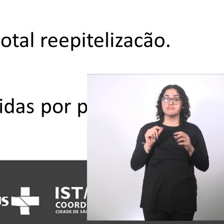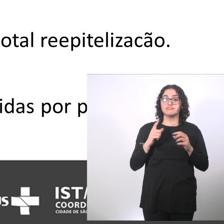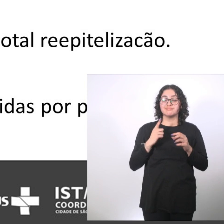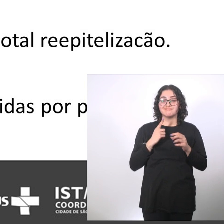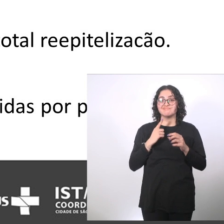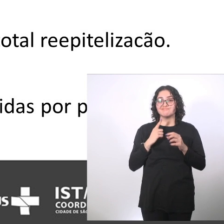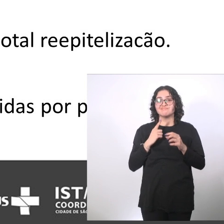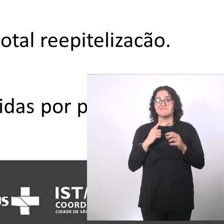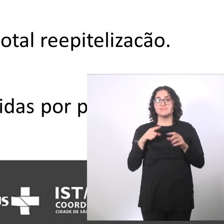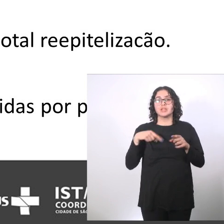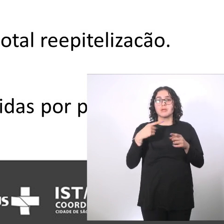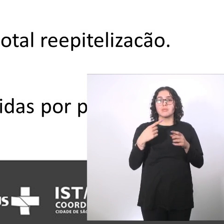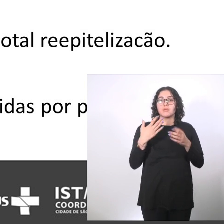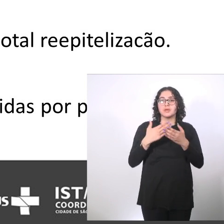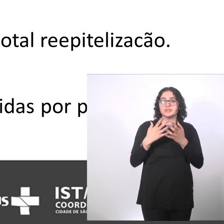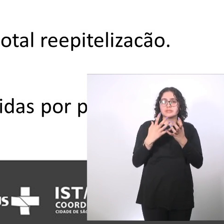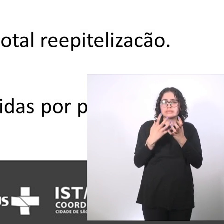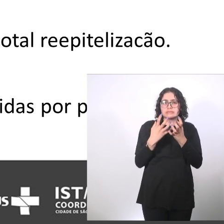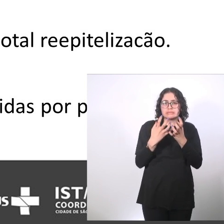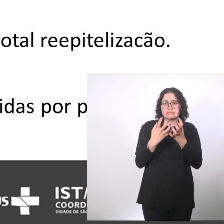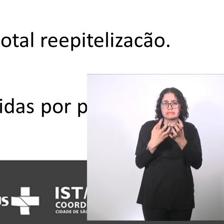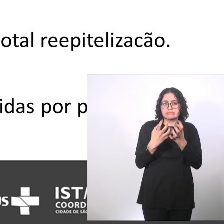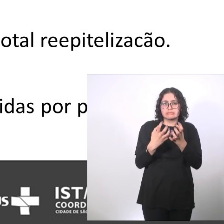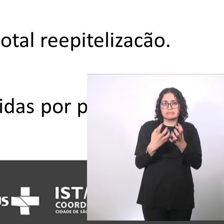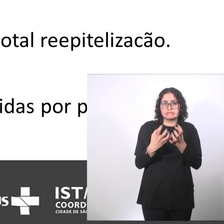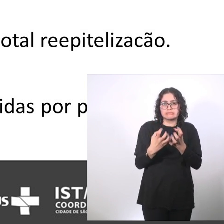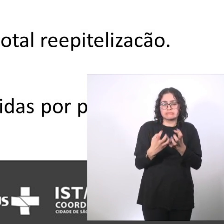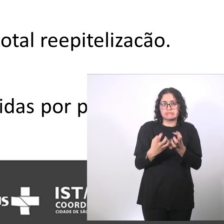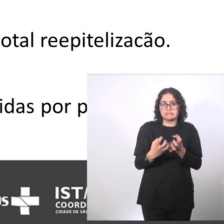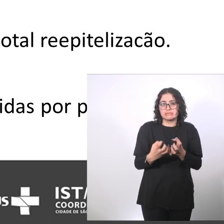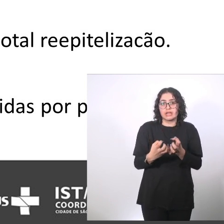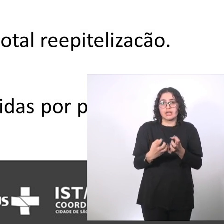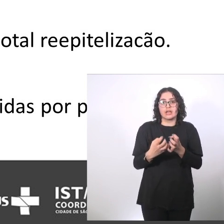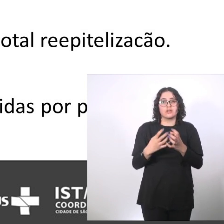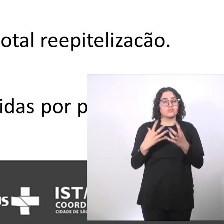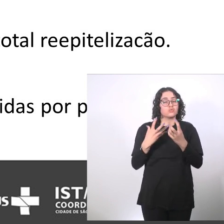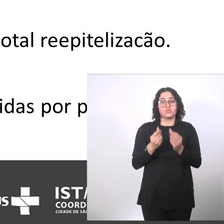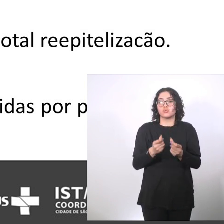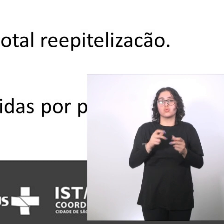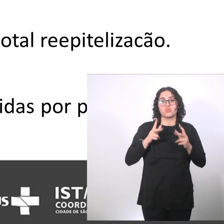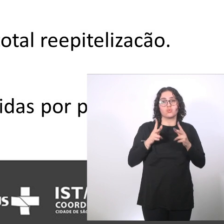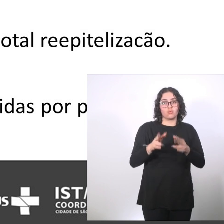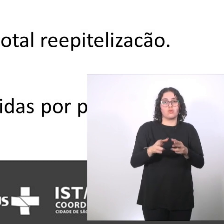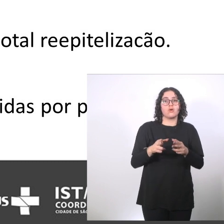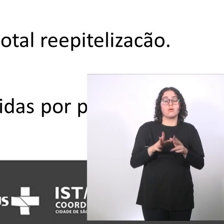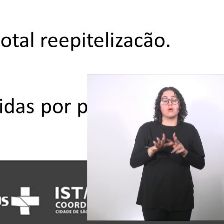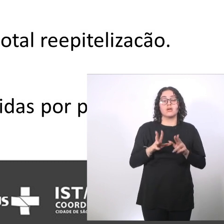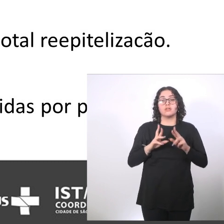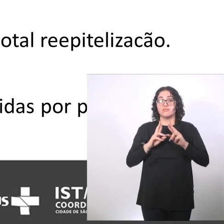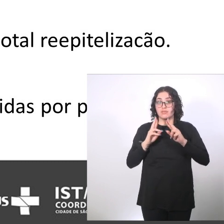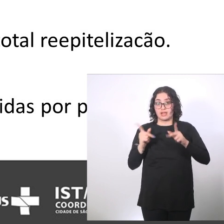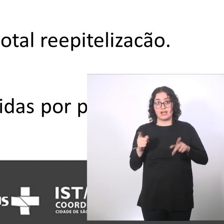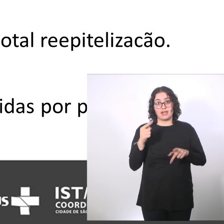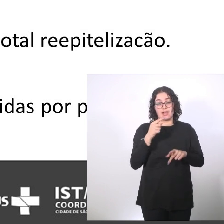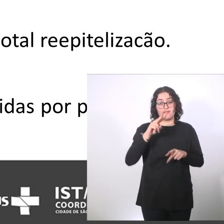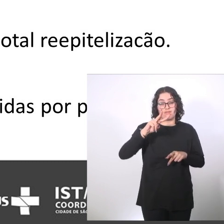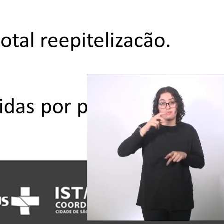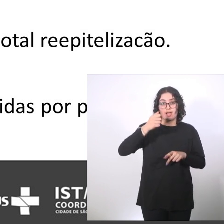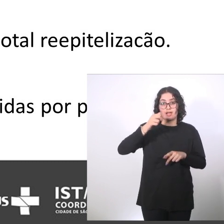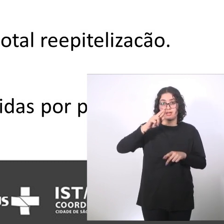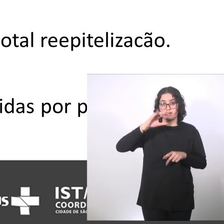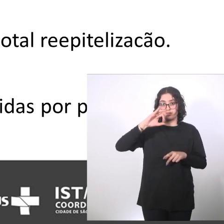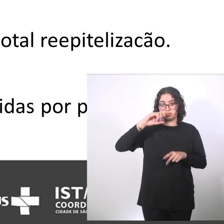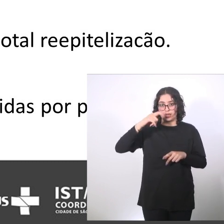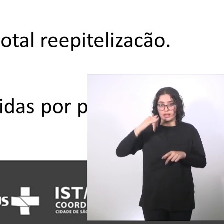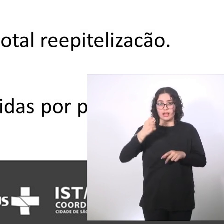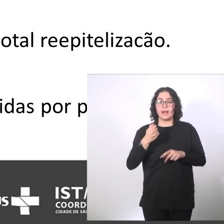umbilicadas, depois escuras, e elas são todas do mesmo estágio. o que diferencia da varicela. Elas podem